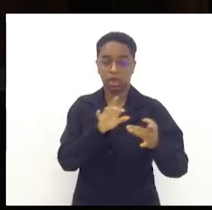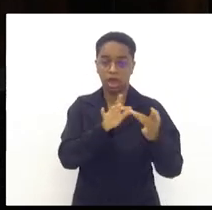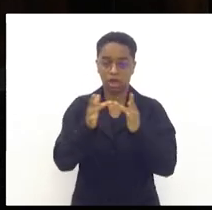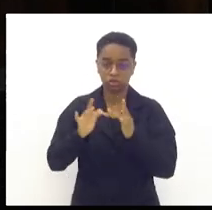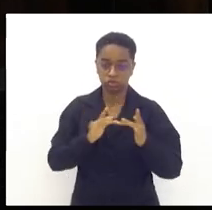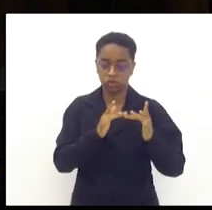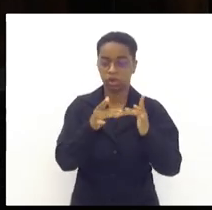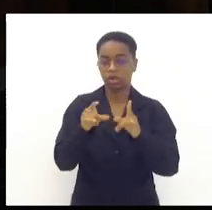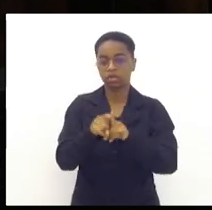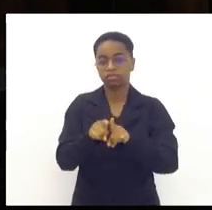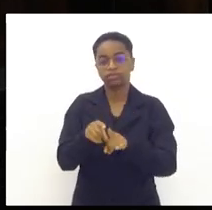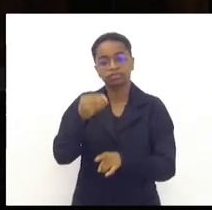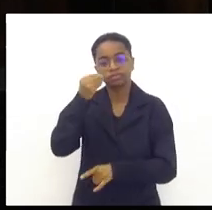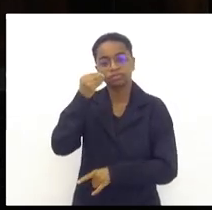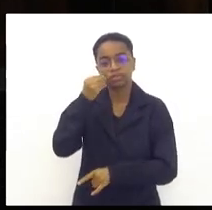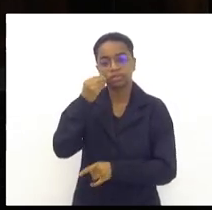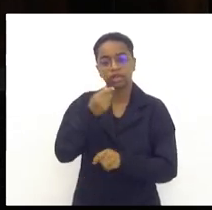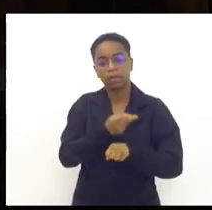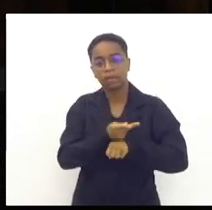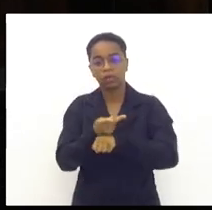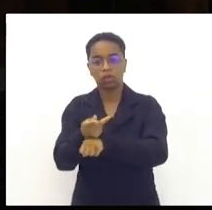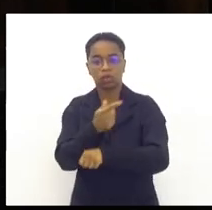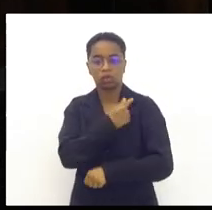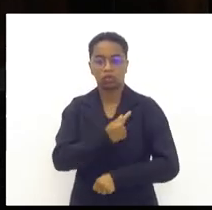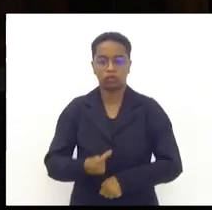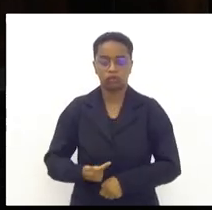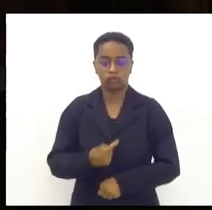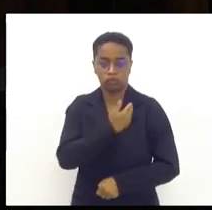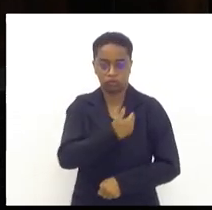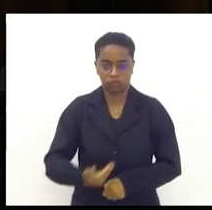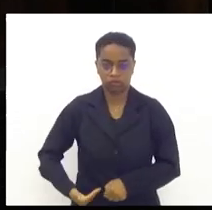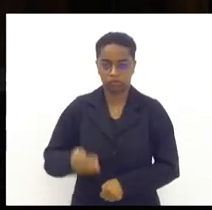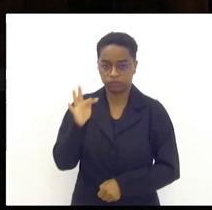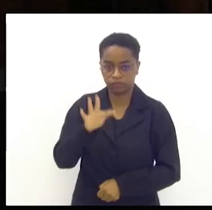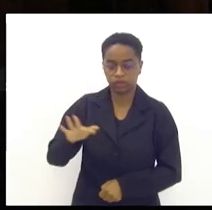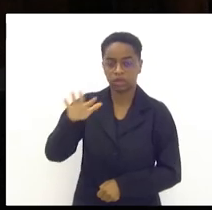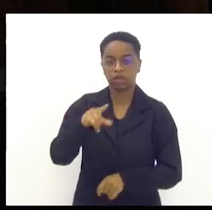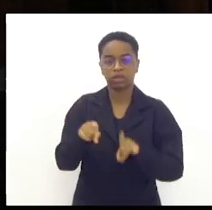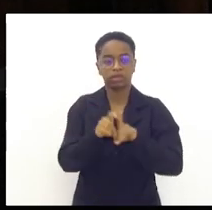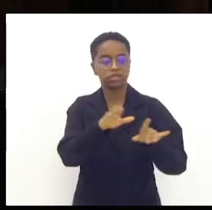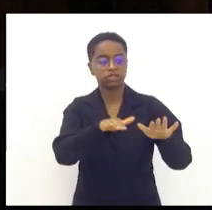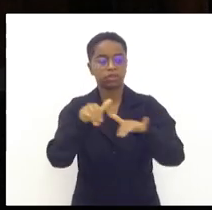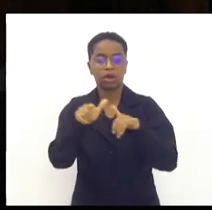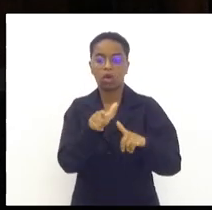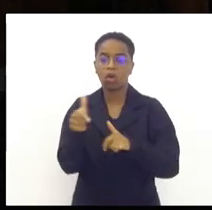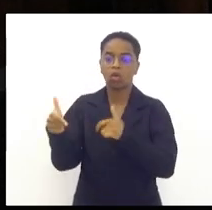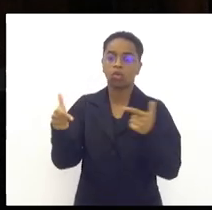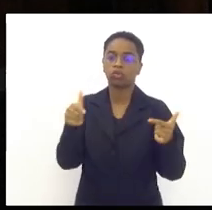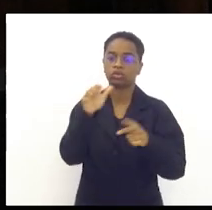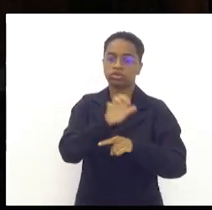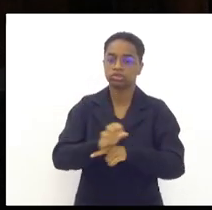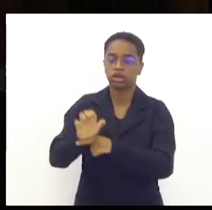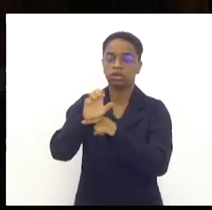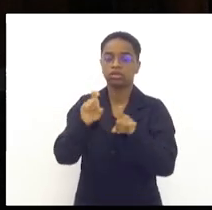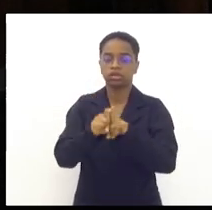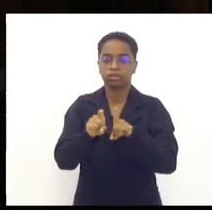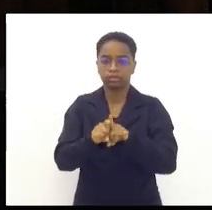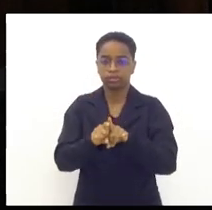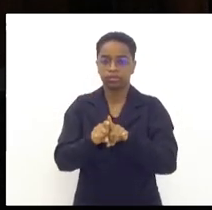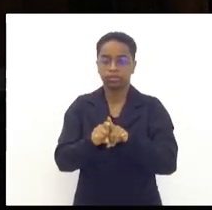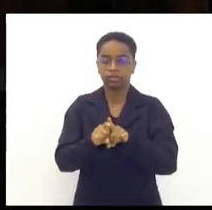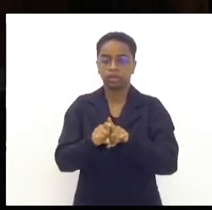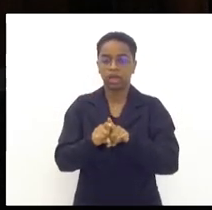articular, de buscar o governo federal, de envolver os outros estados da federação, de trazer a Câmara Federal